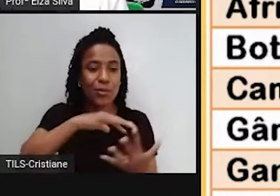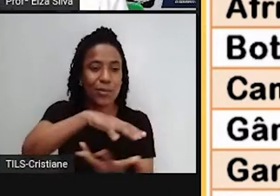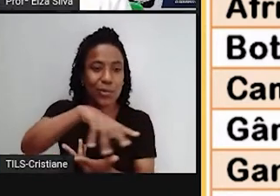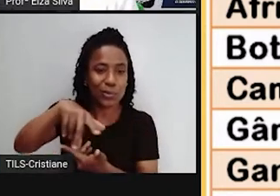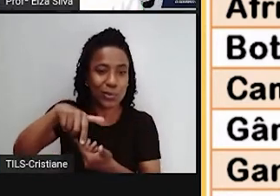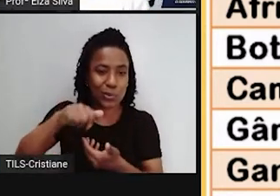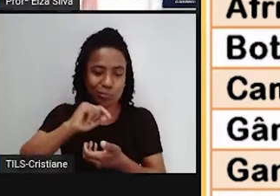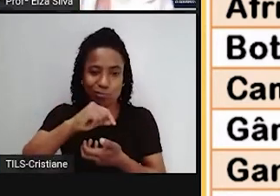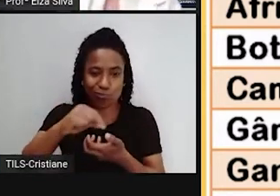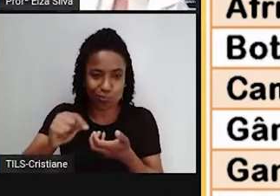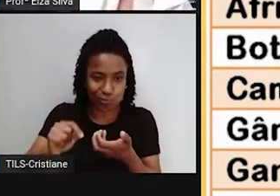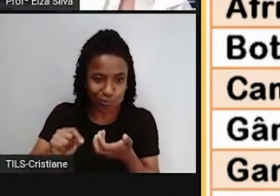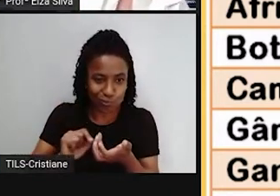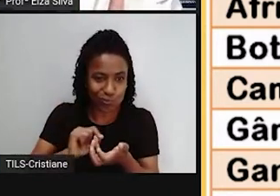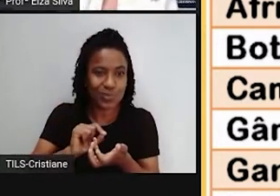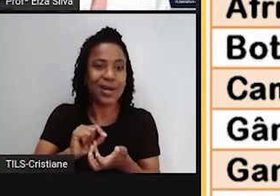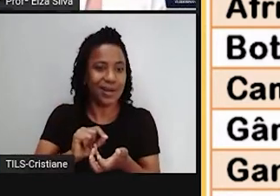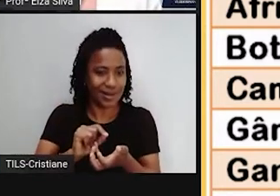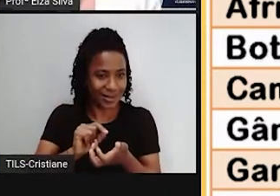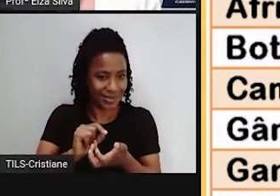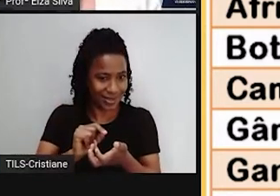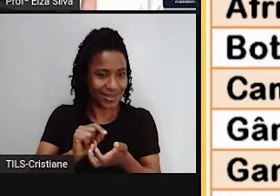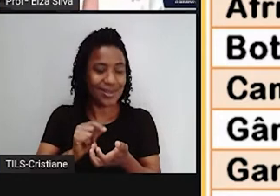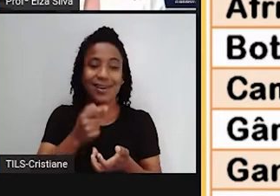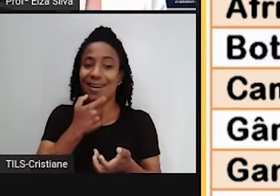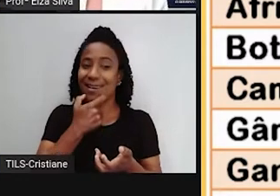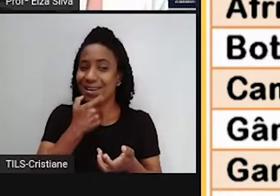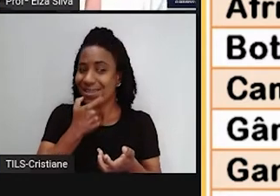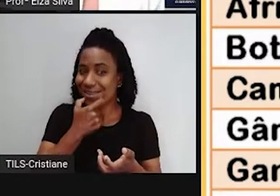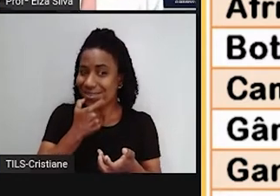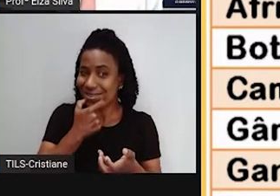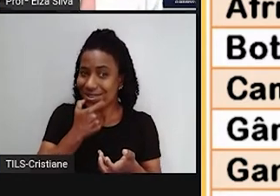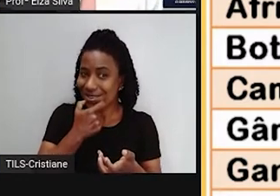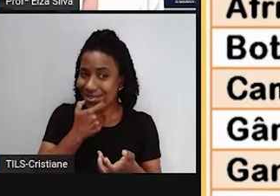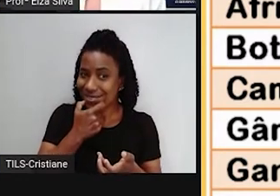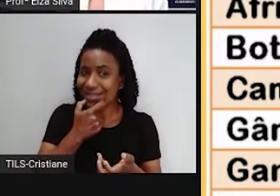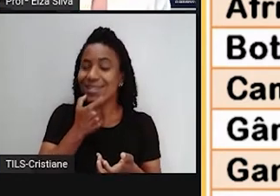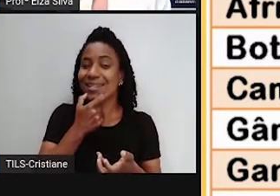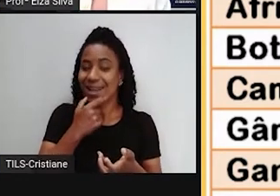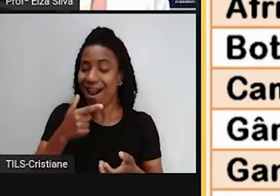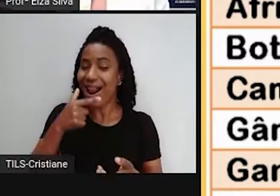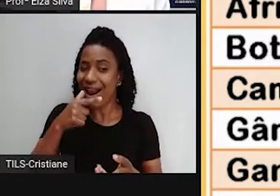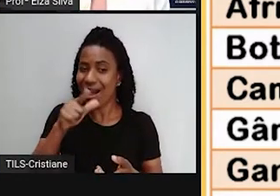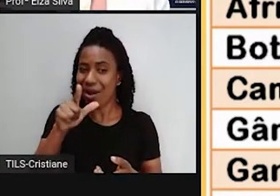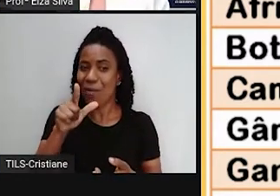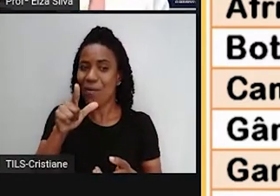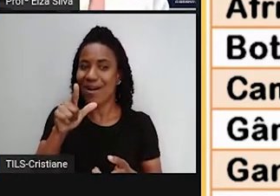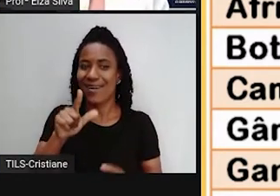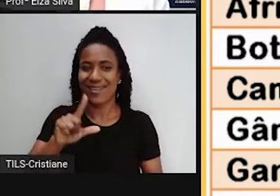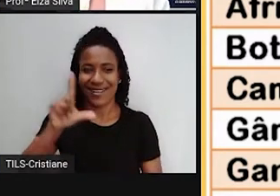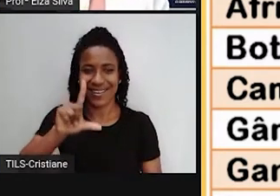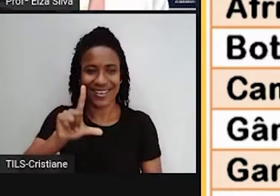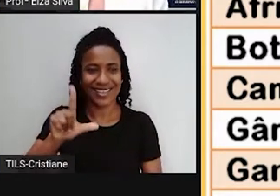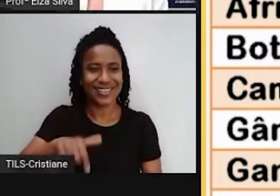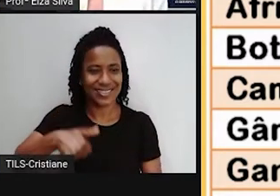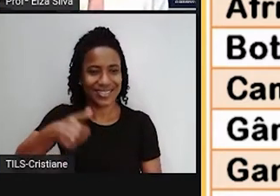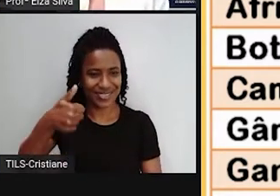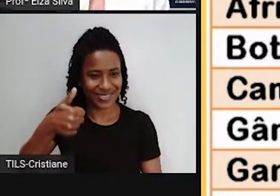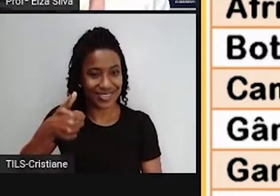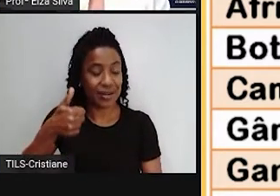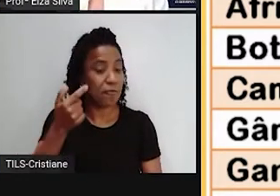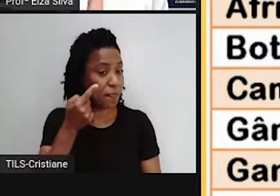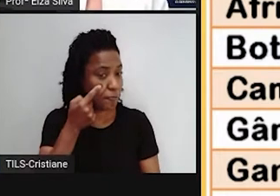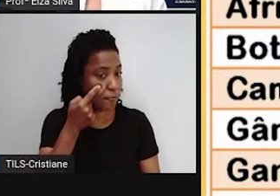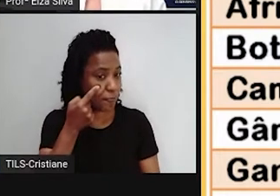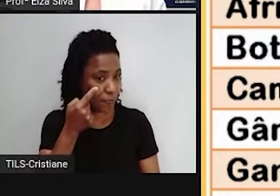e que utilizam o inglês como língua materna. Mas, hoje, especificamente, nós vamos